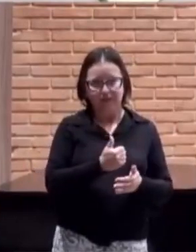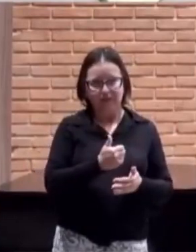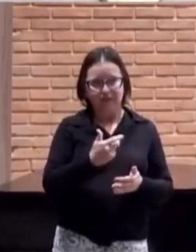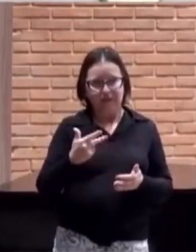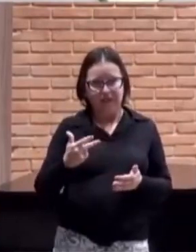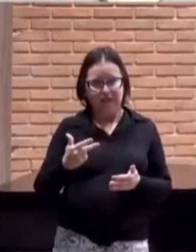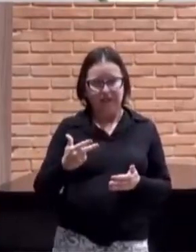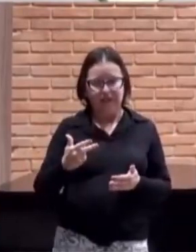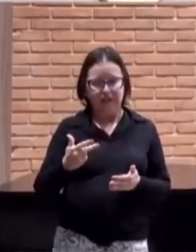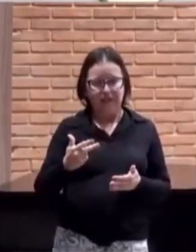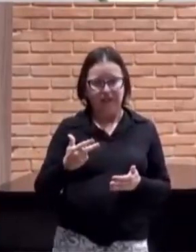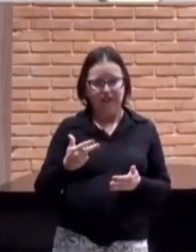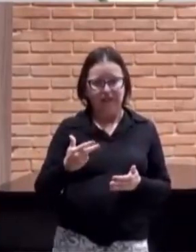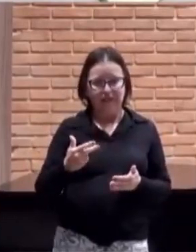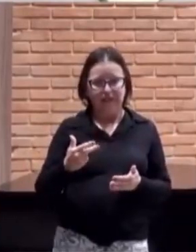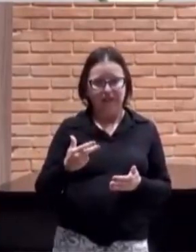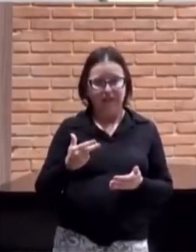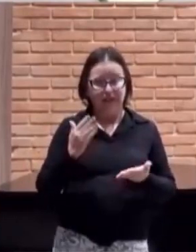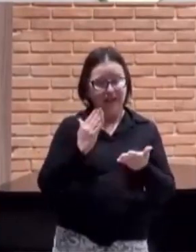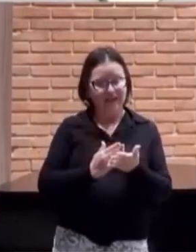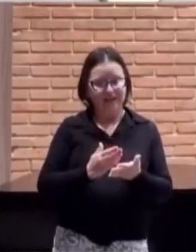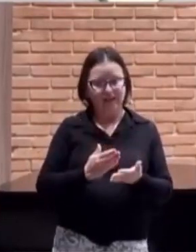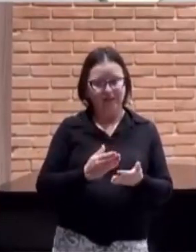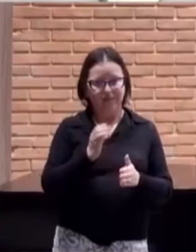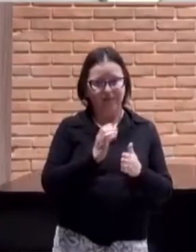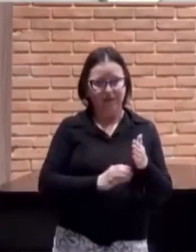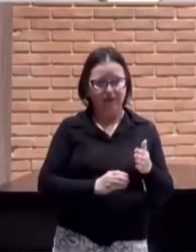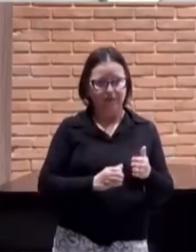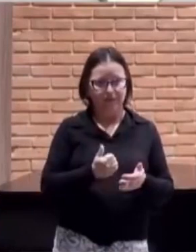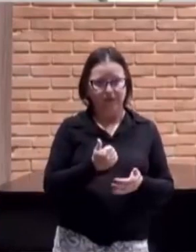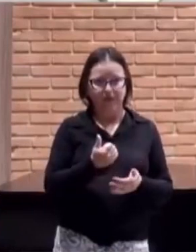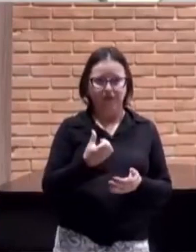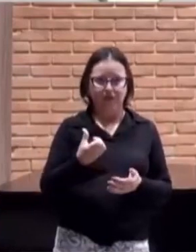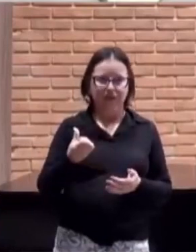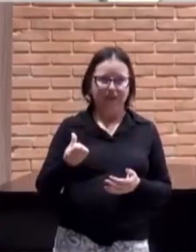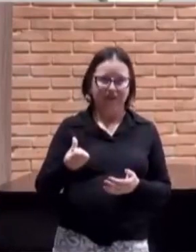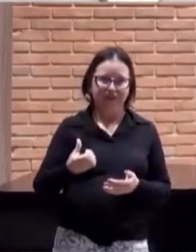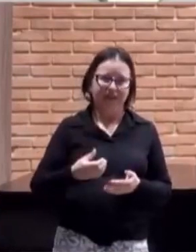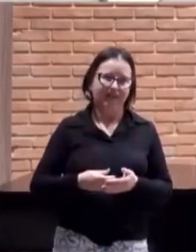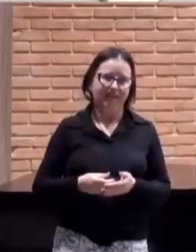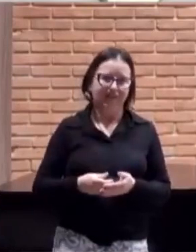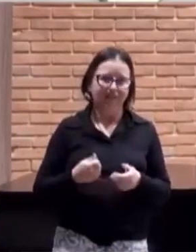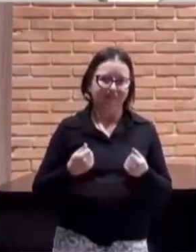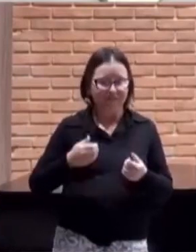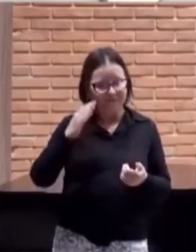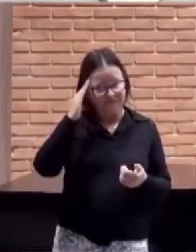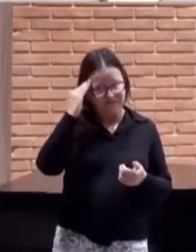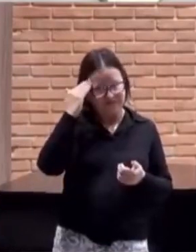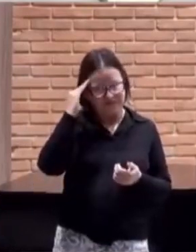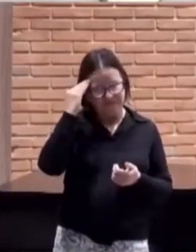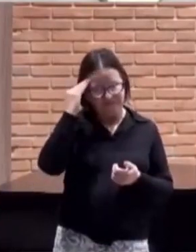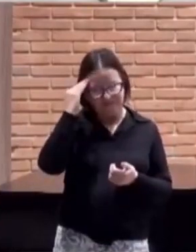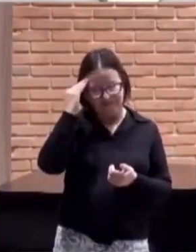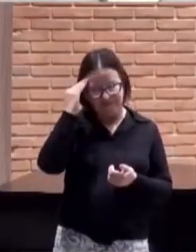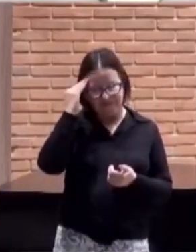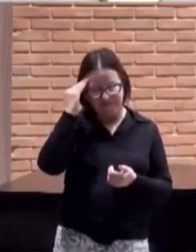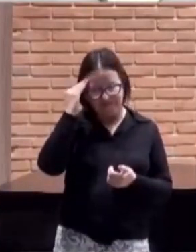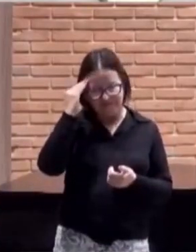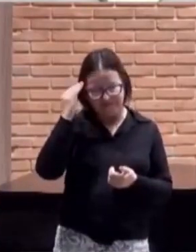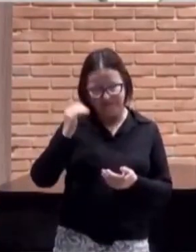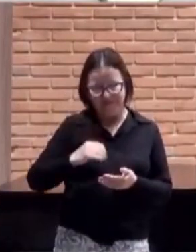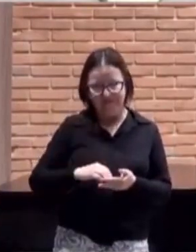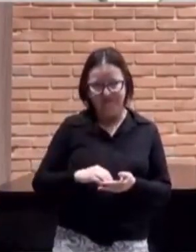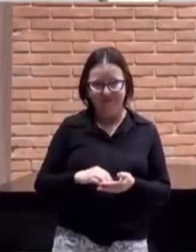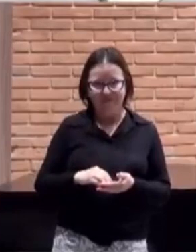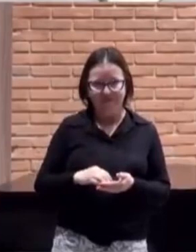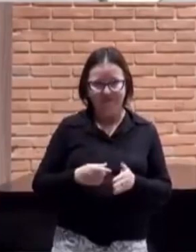15 e termina no 16. Nós temos que entender que não